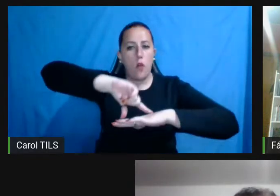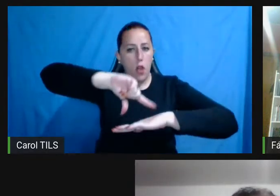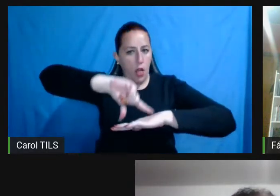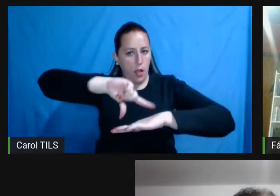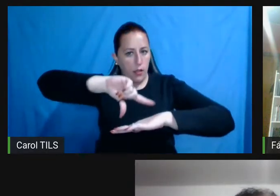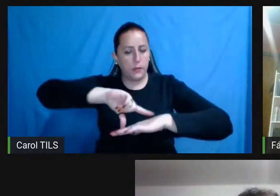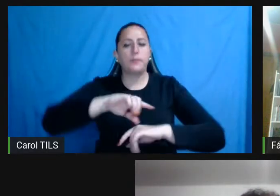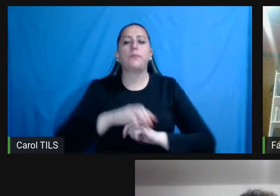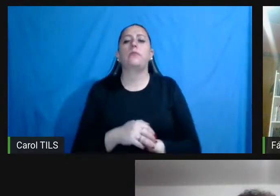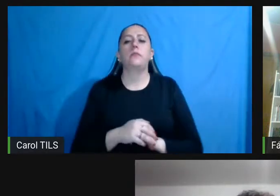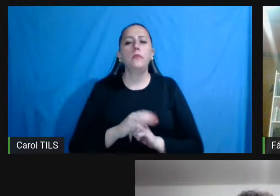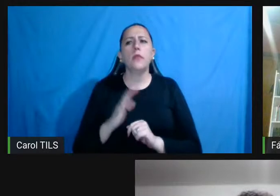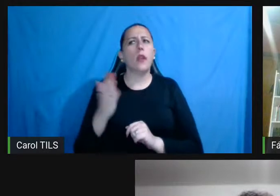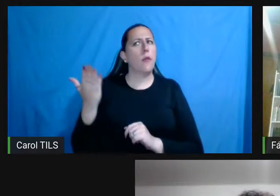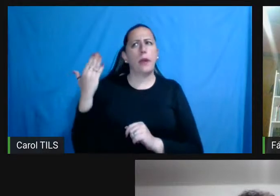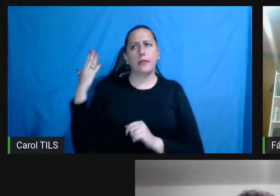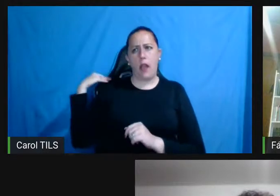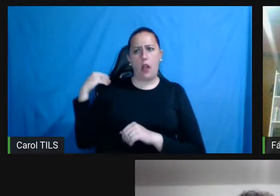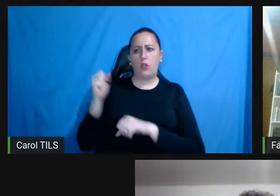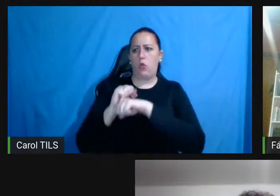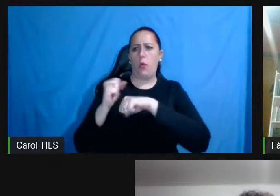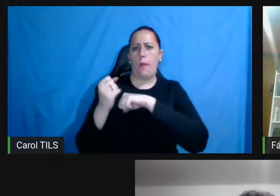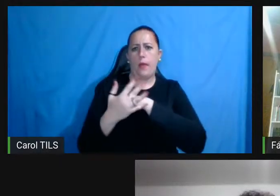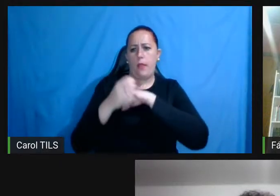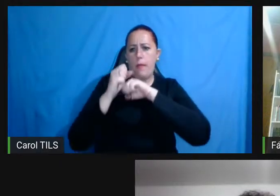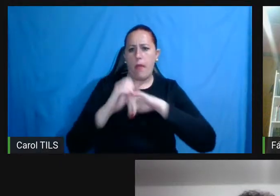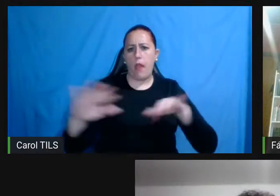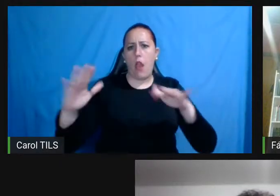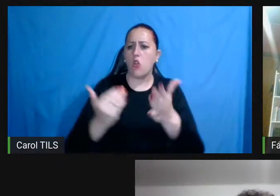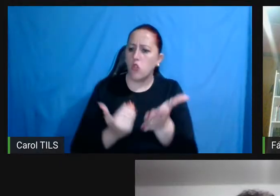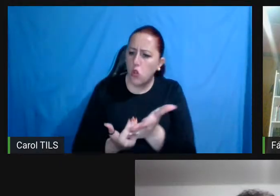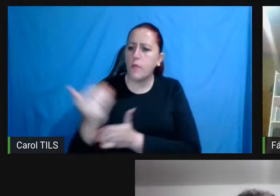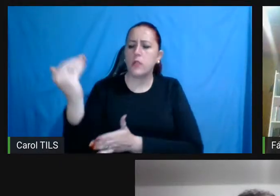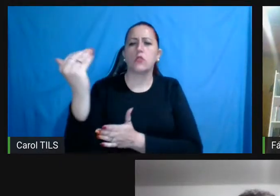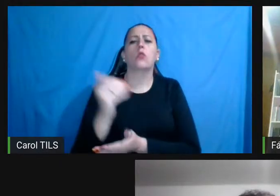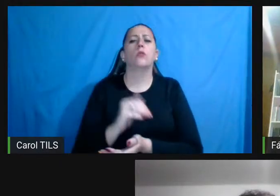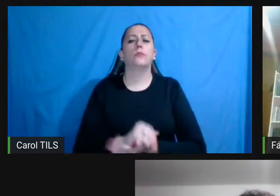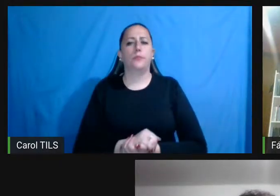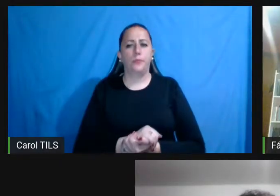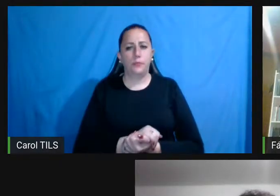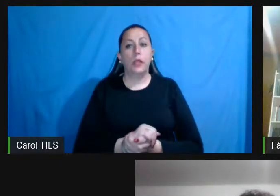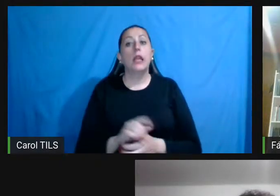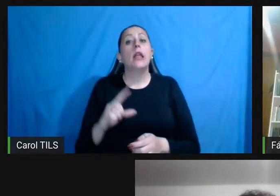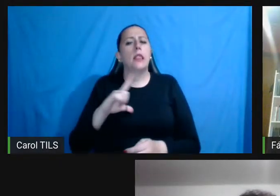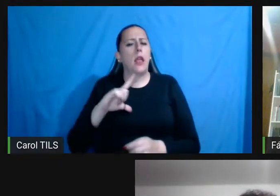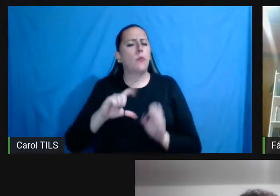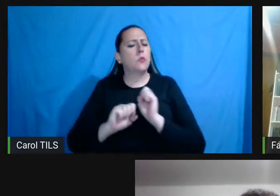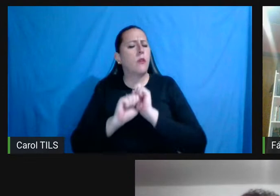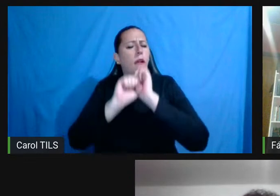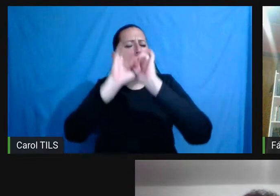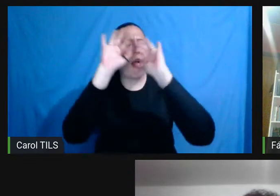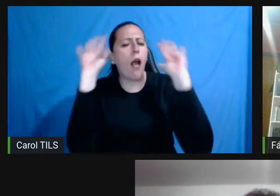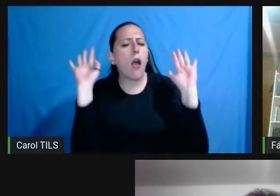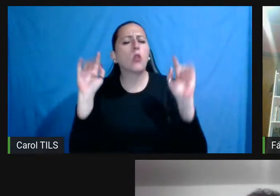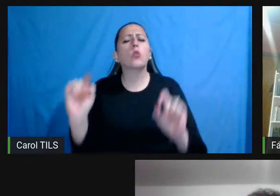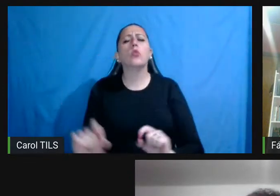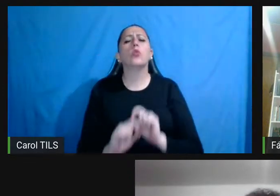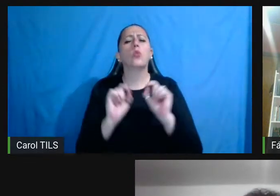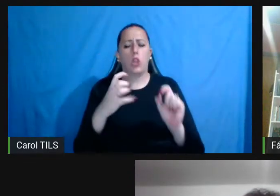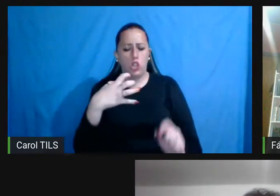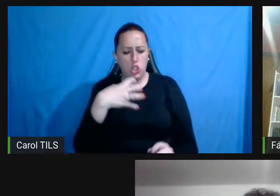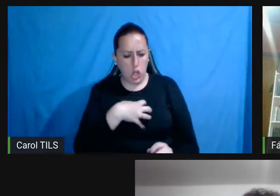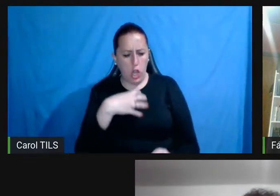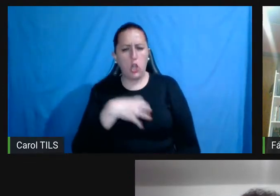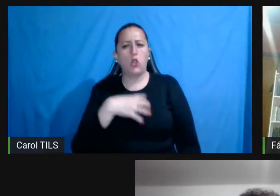desde que a pandemia nos assolou. Temos clareza, pessoal, que a nossa forma de trabalho,